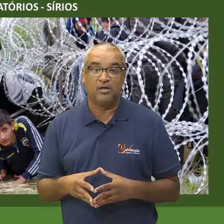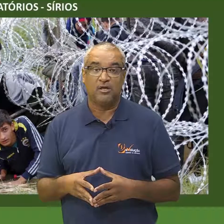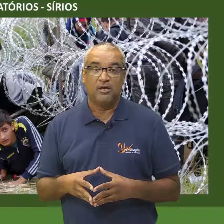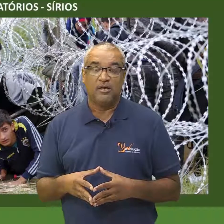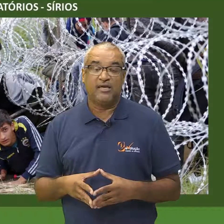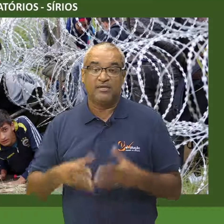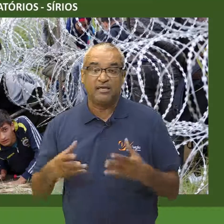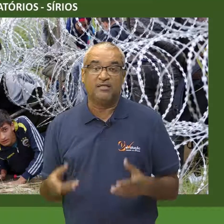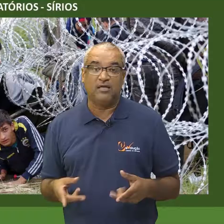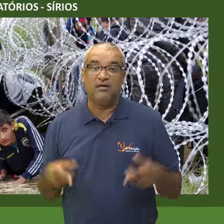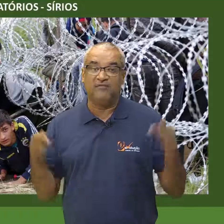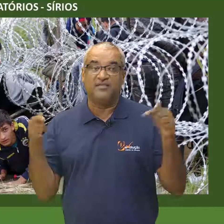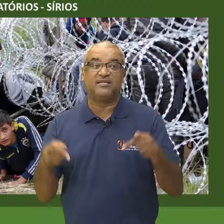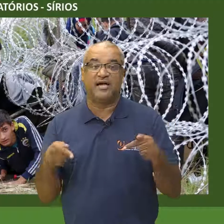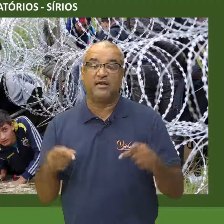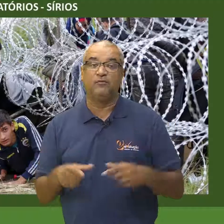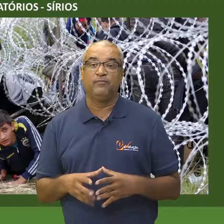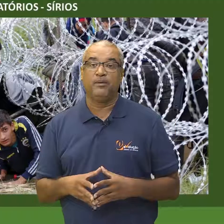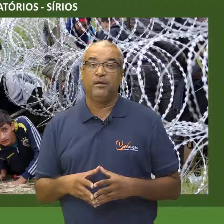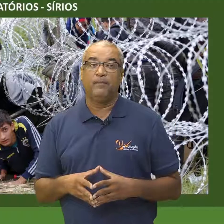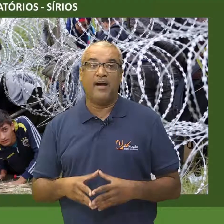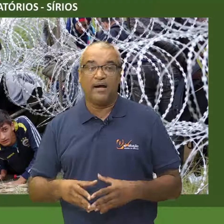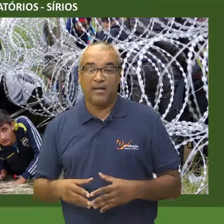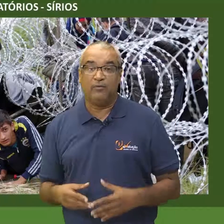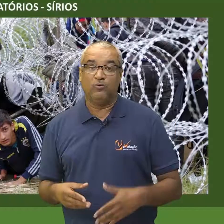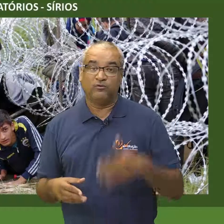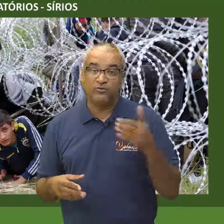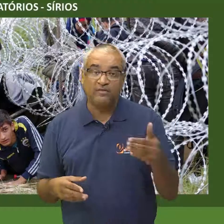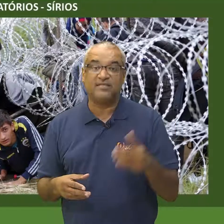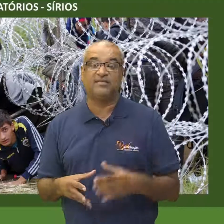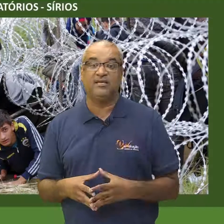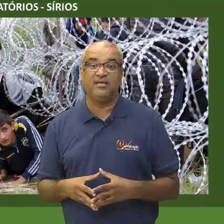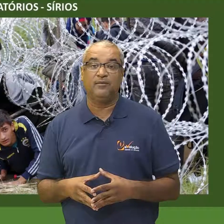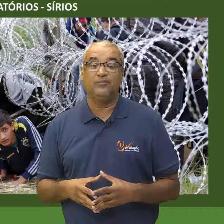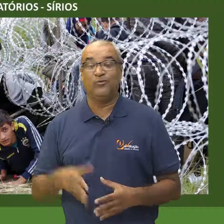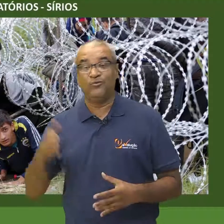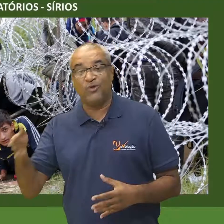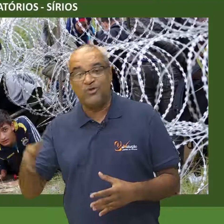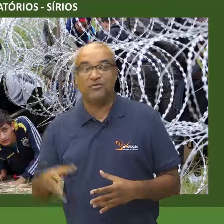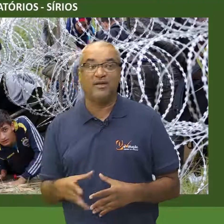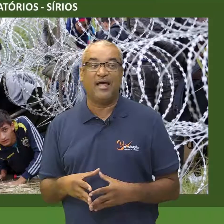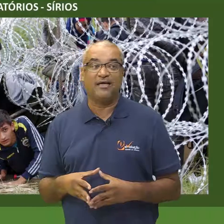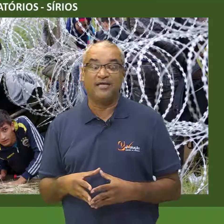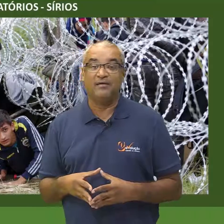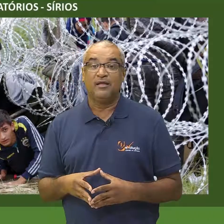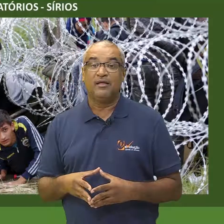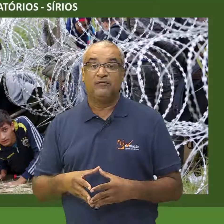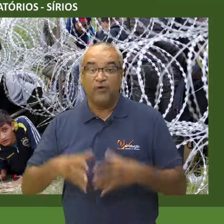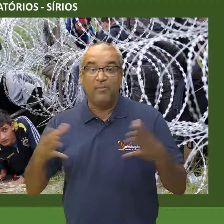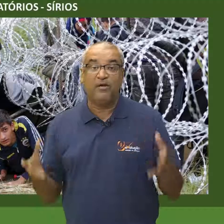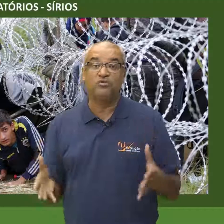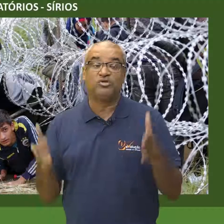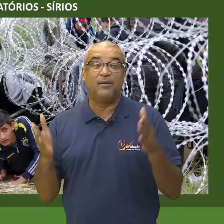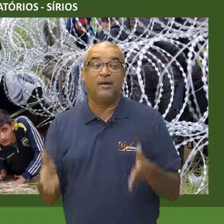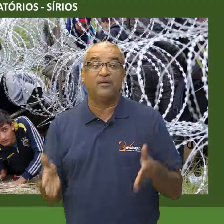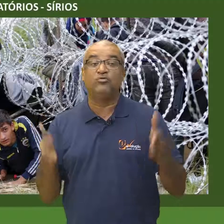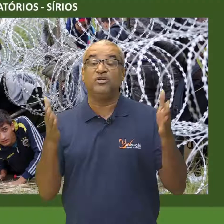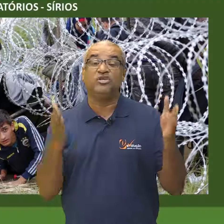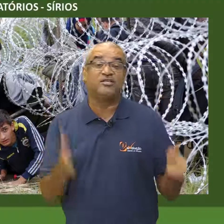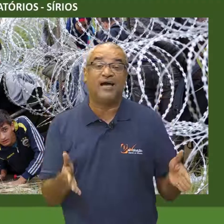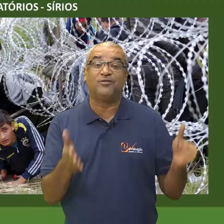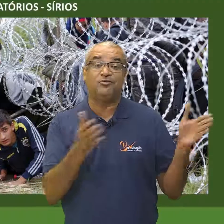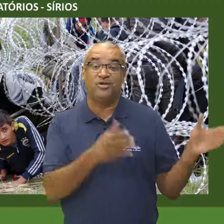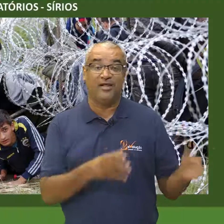rebeldes que até então avançaram para o sul da Síria, o norte do Iraque, formando o